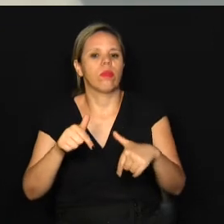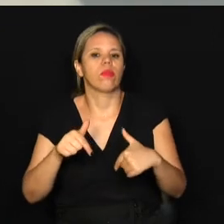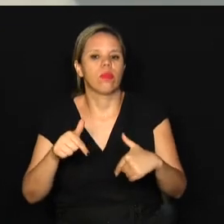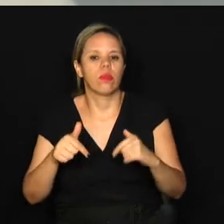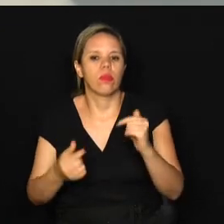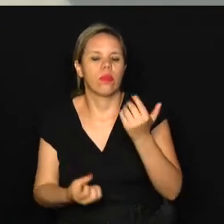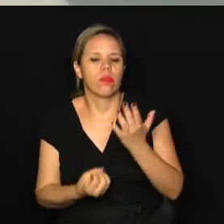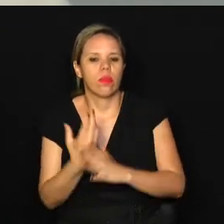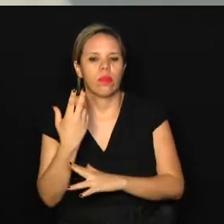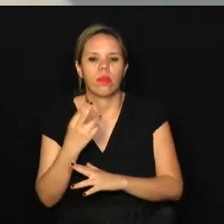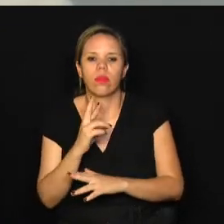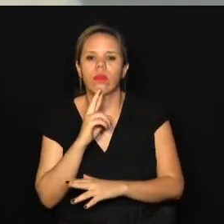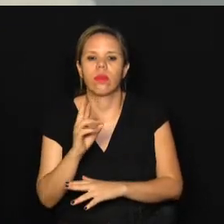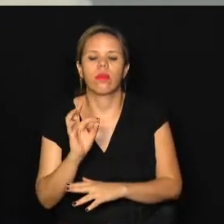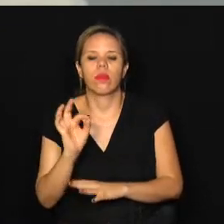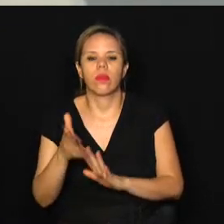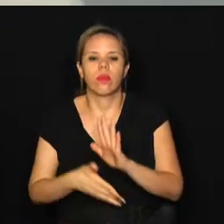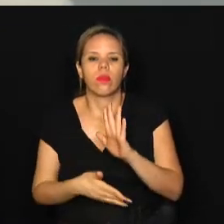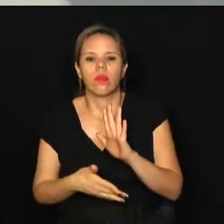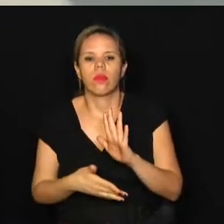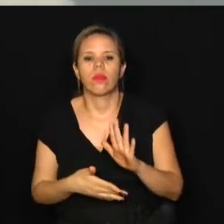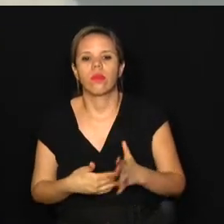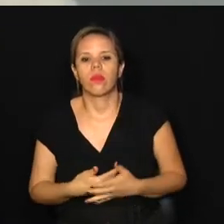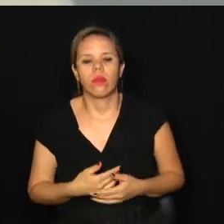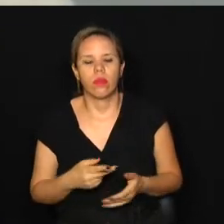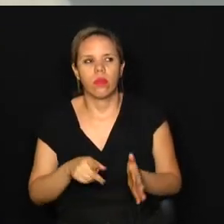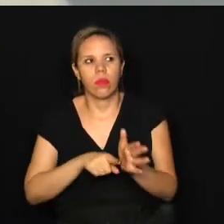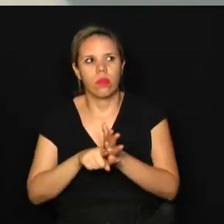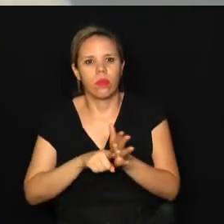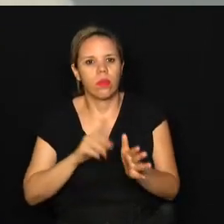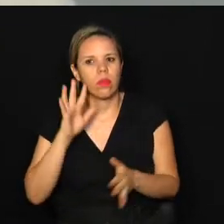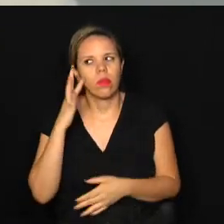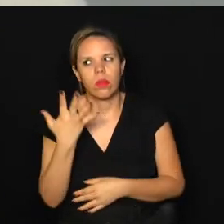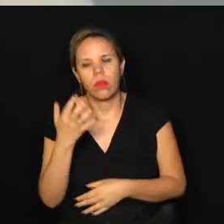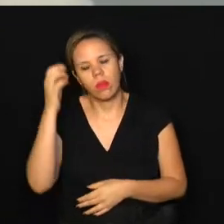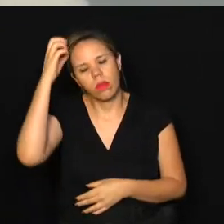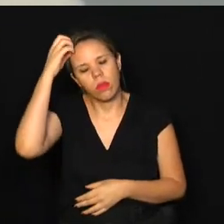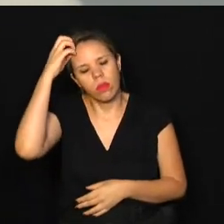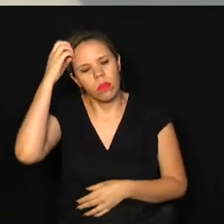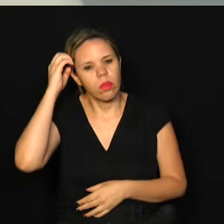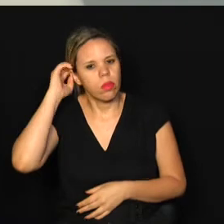criando respostas, né? Buscando soluções por